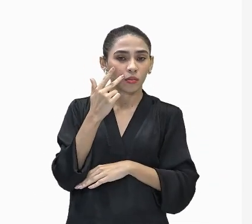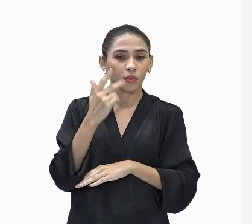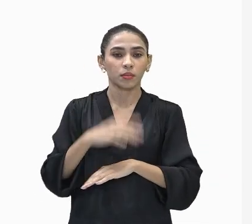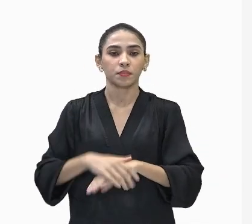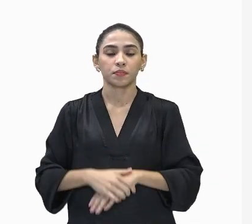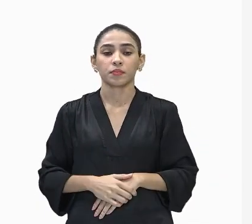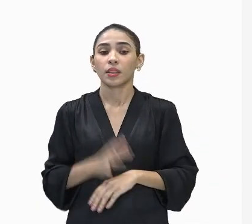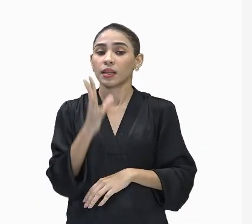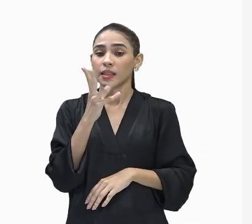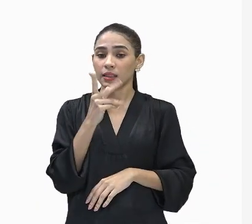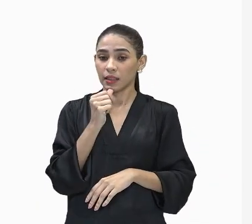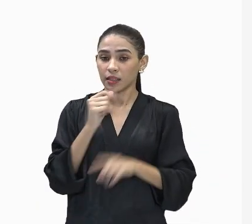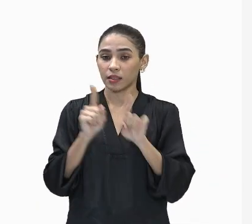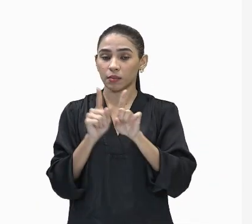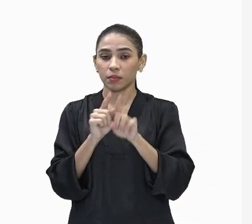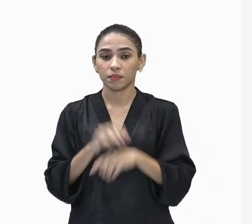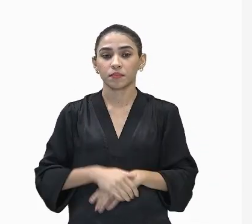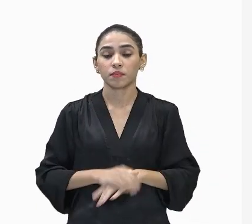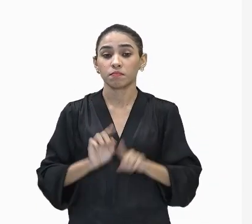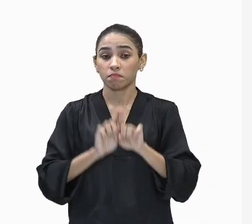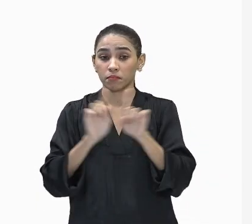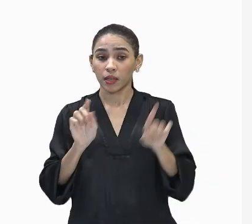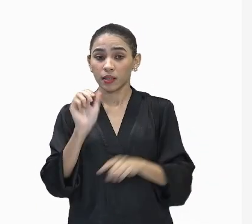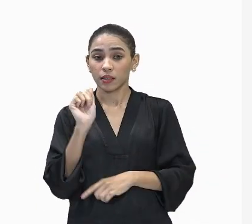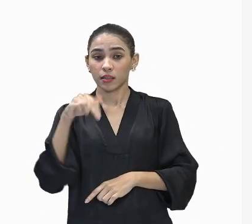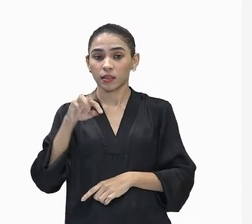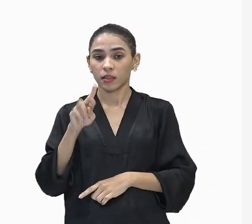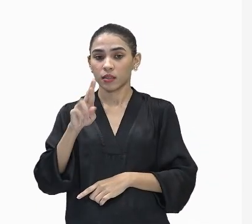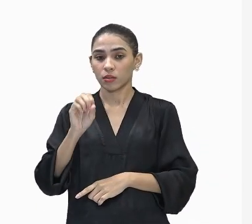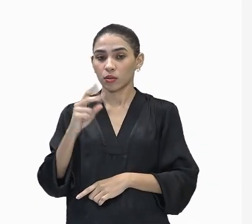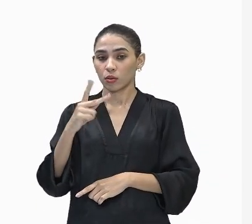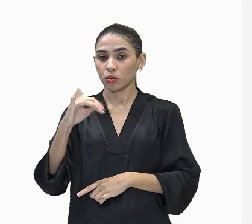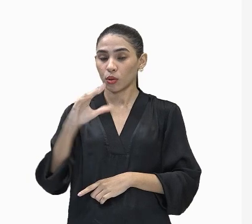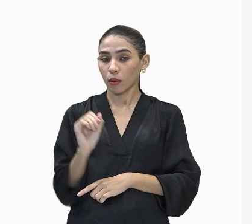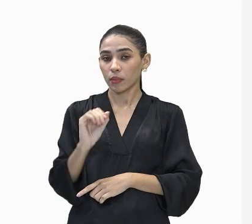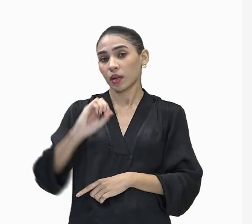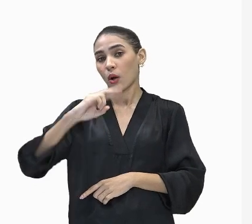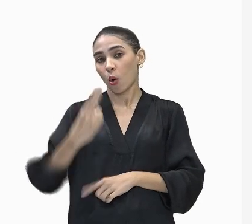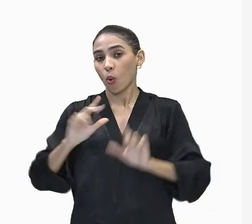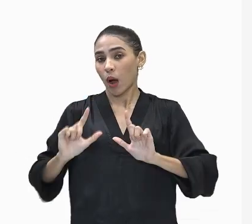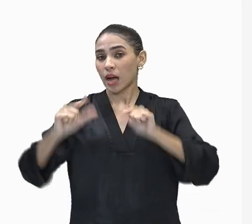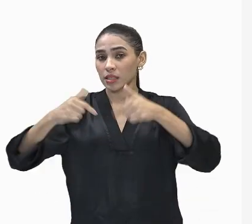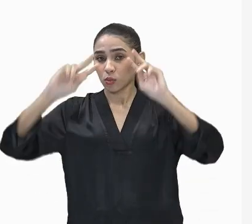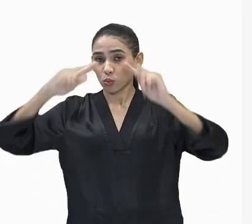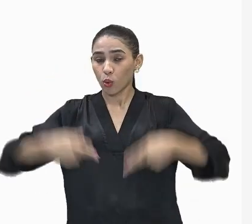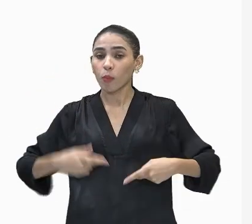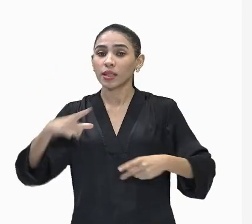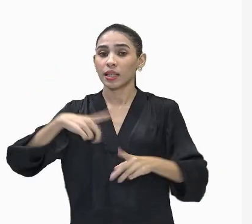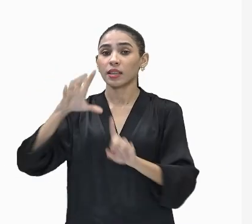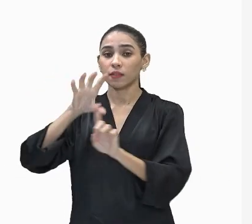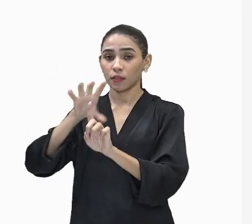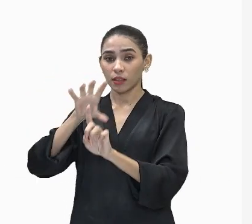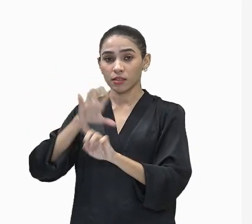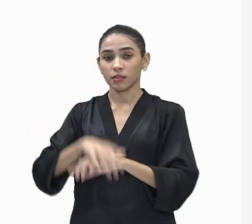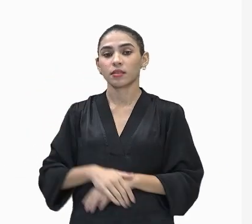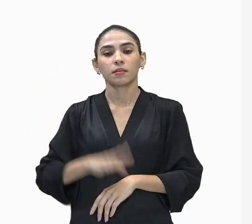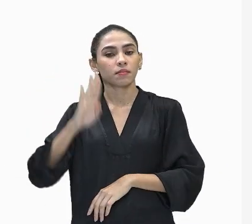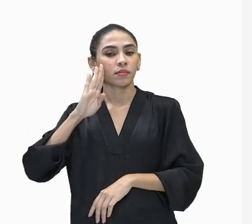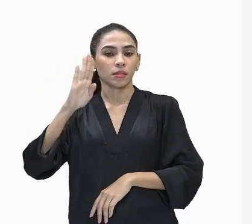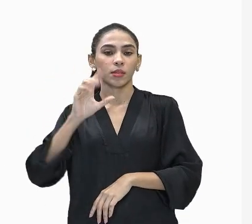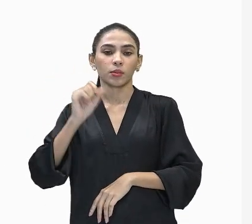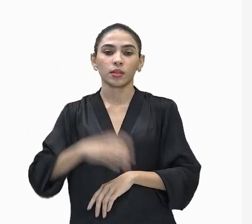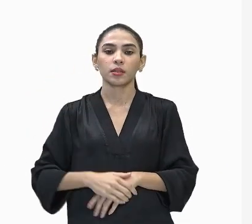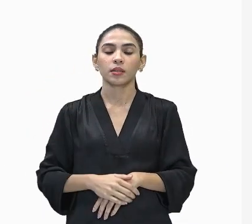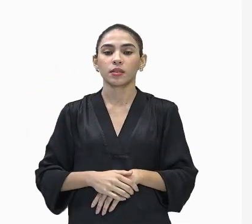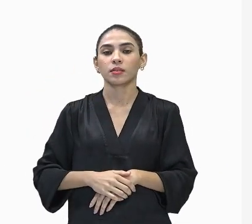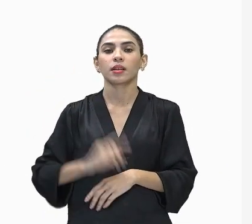no caso da forma antrópica ou artificial já tem ação provocada pelo homem e a principal causa é a